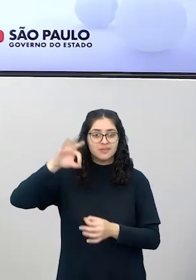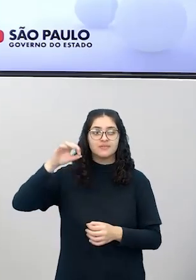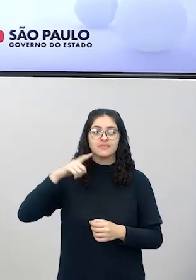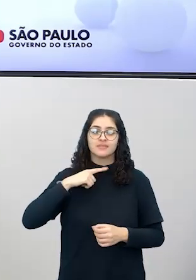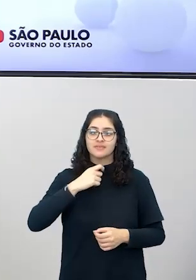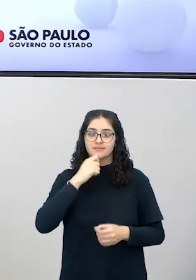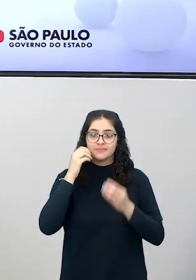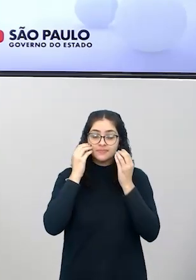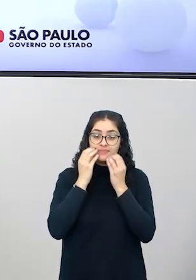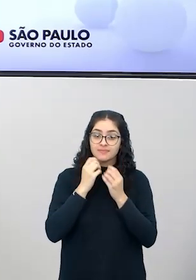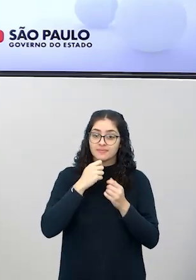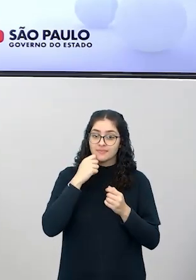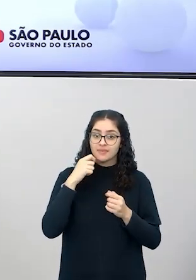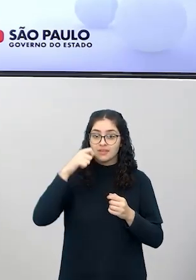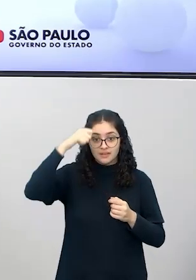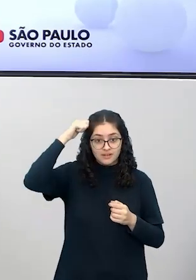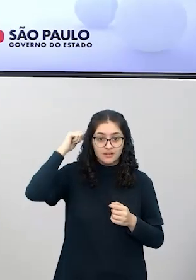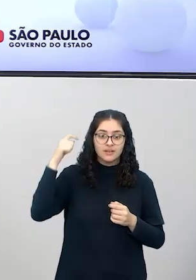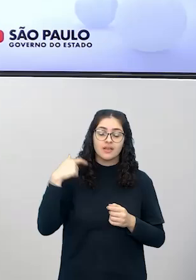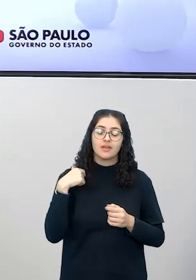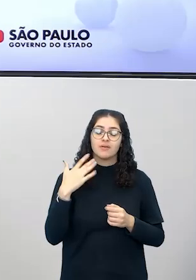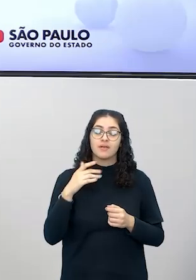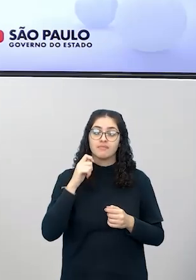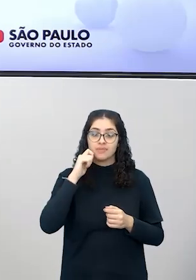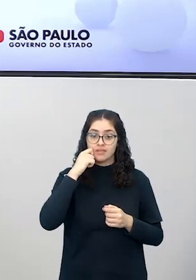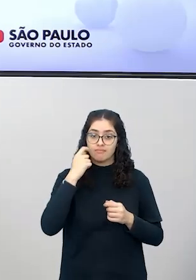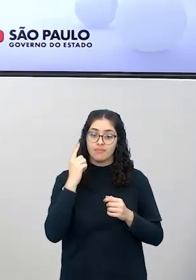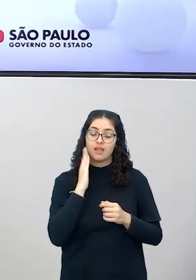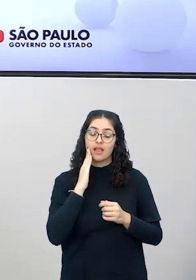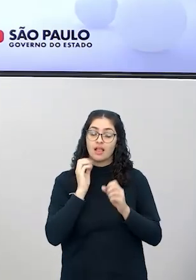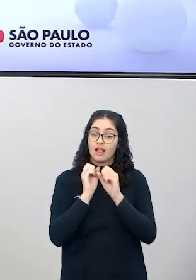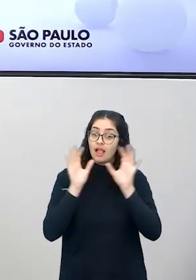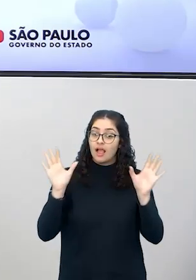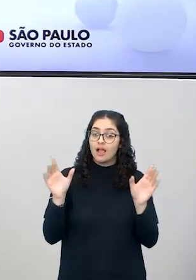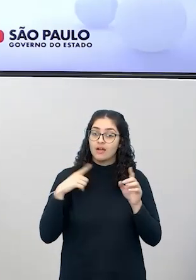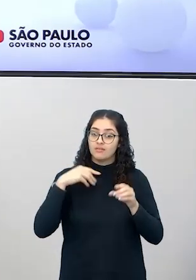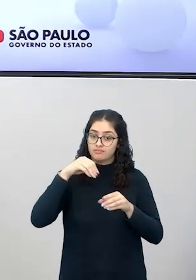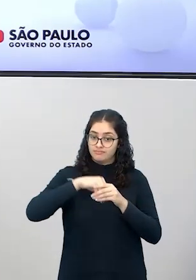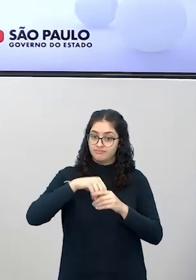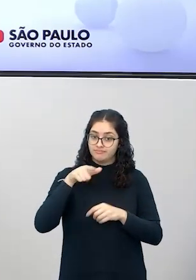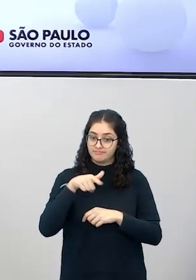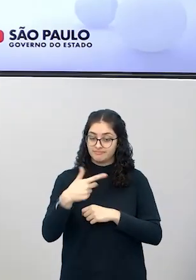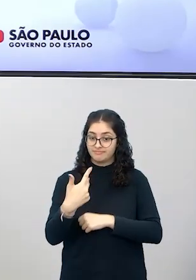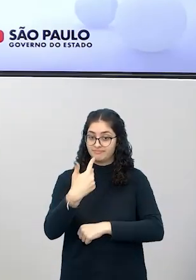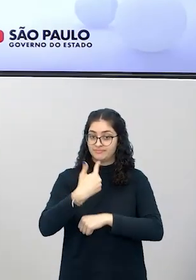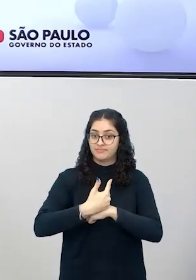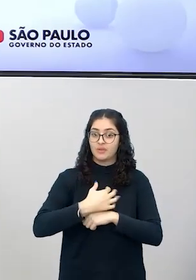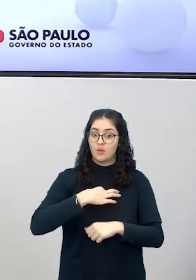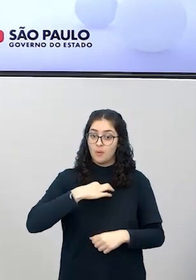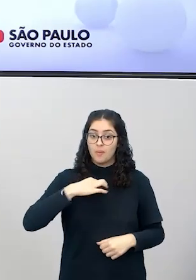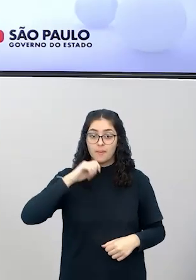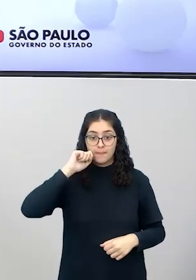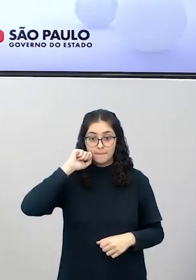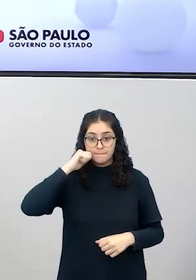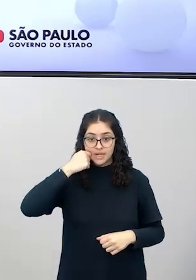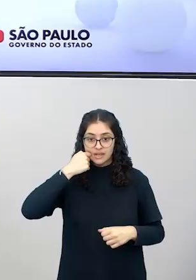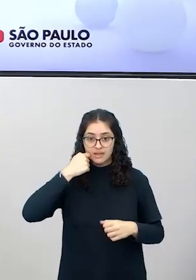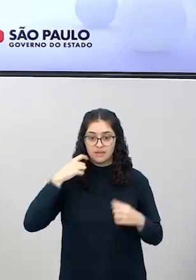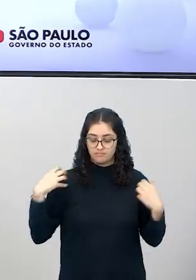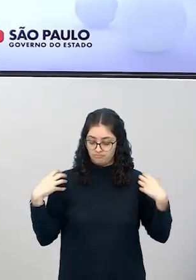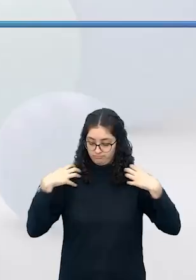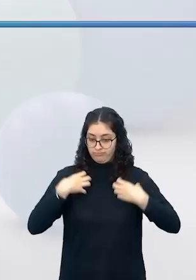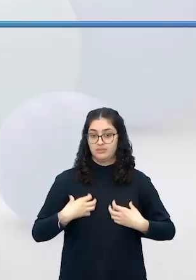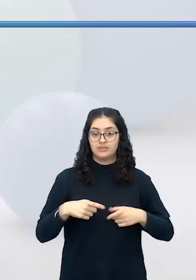barba desenhada, sou um negro de pele clara. Estou aqui no estúdio, estou vestindo um colete preto, uma manga